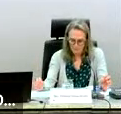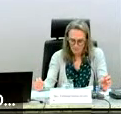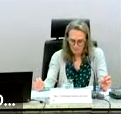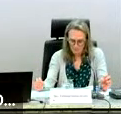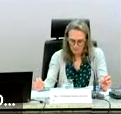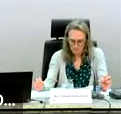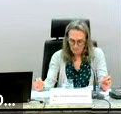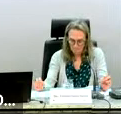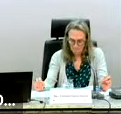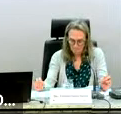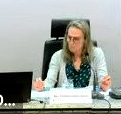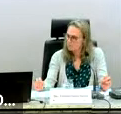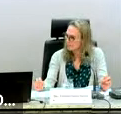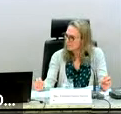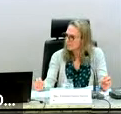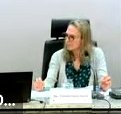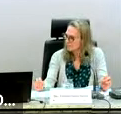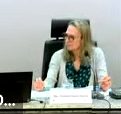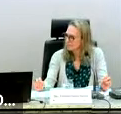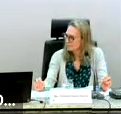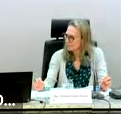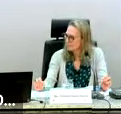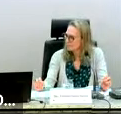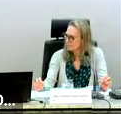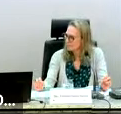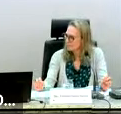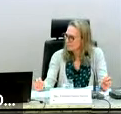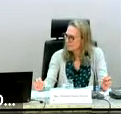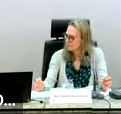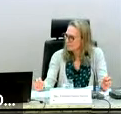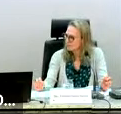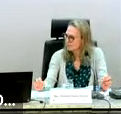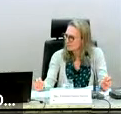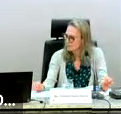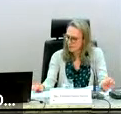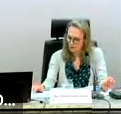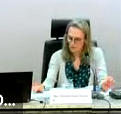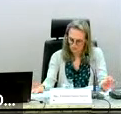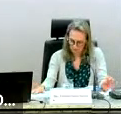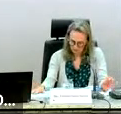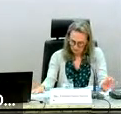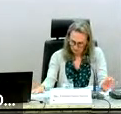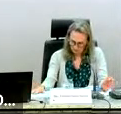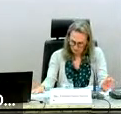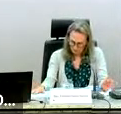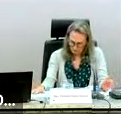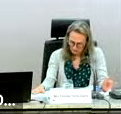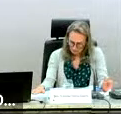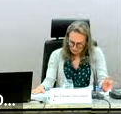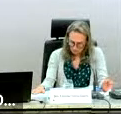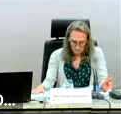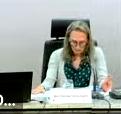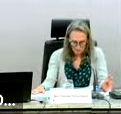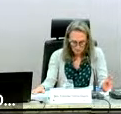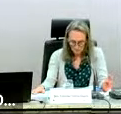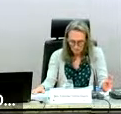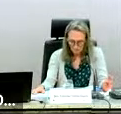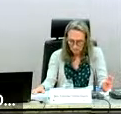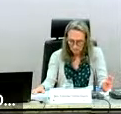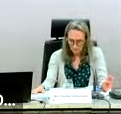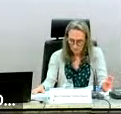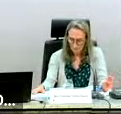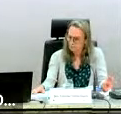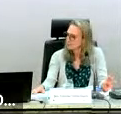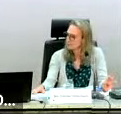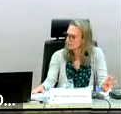escola pública. Esse foi o relato. E aí os locais que são mais ameaçadores para uma pessoa trans entrar, né?